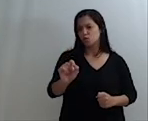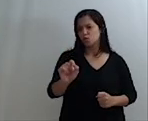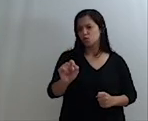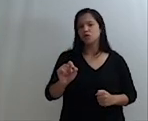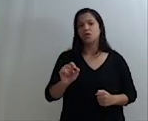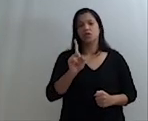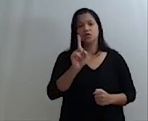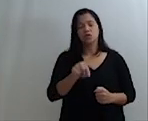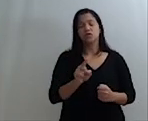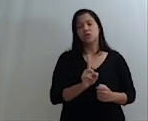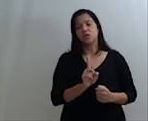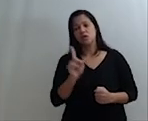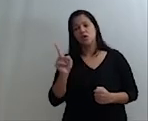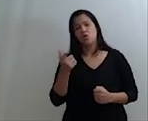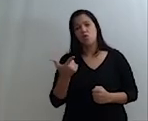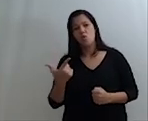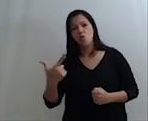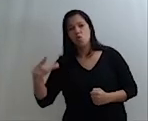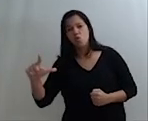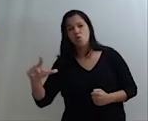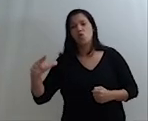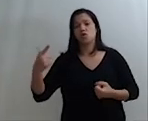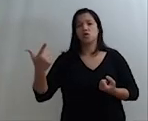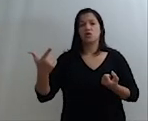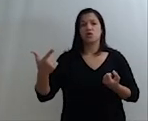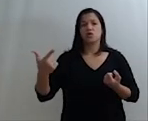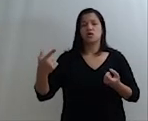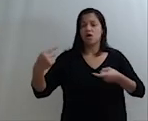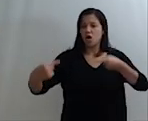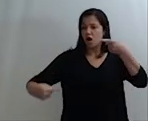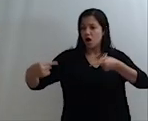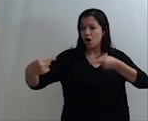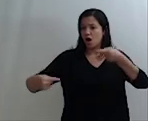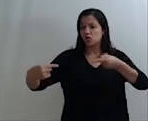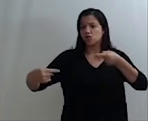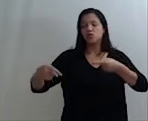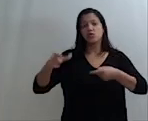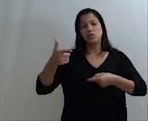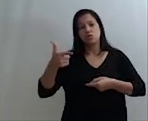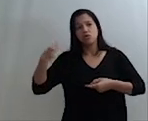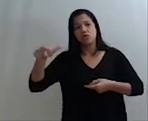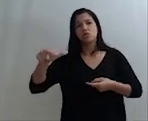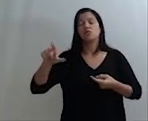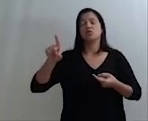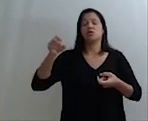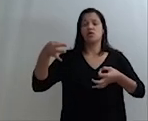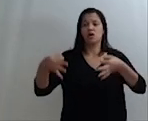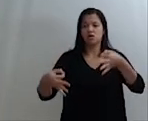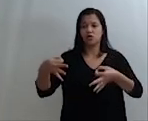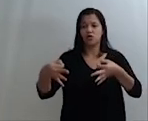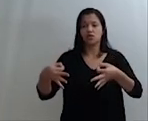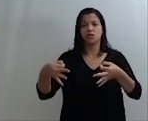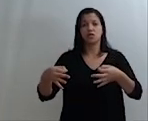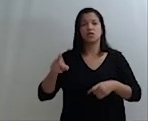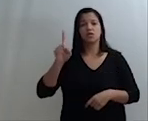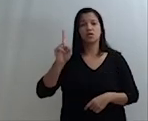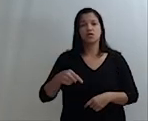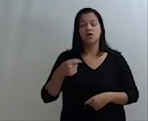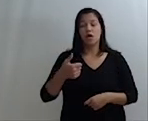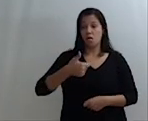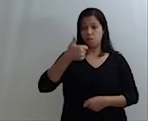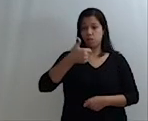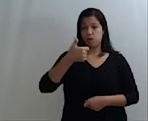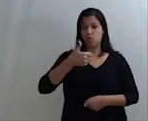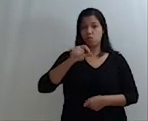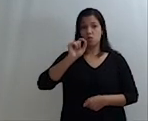Custódia peço venas à vossa excelência para citar essas duas decisões que a gente a gente possa entender primeira delas é